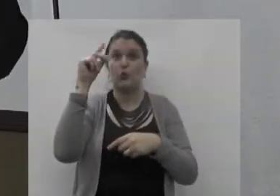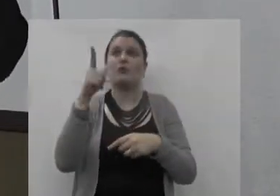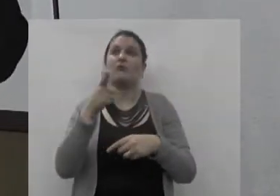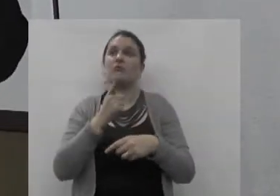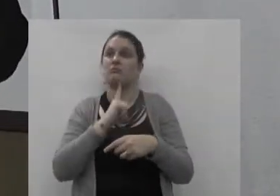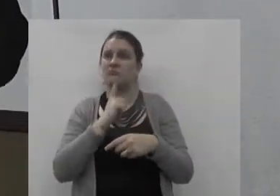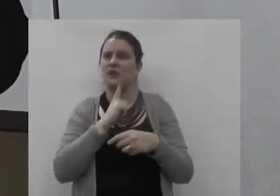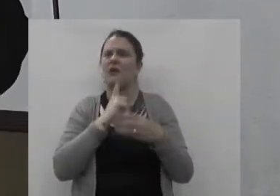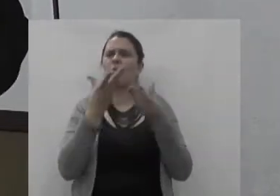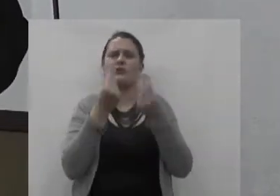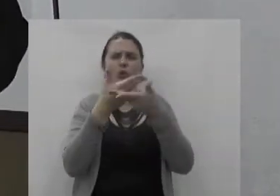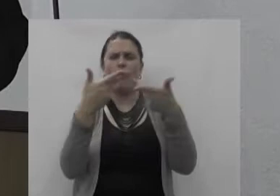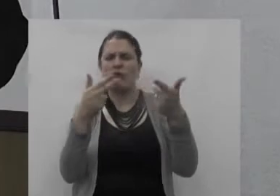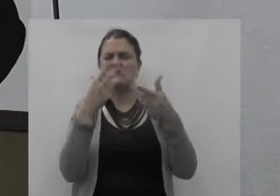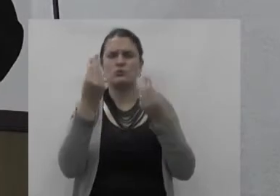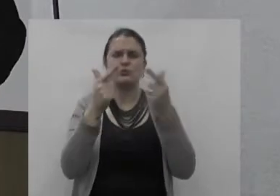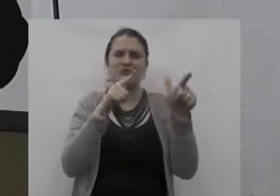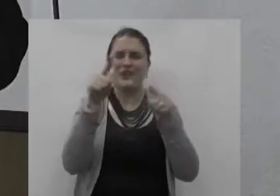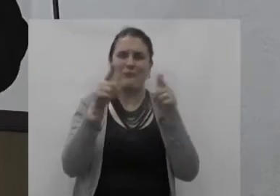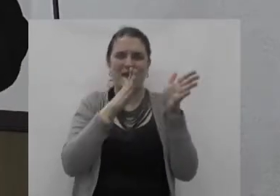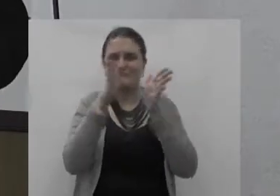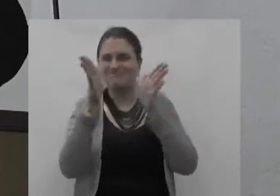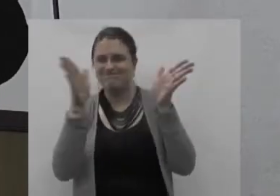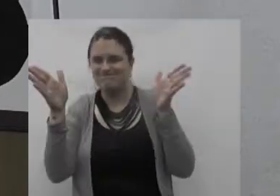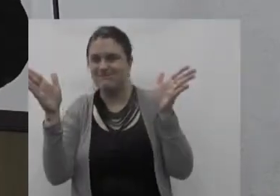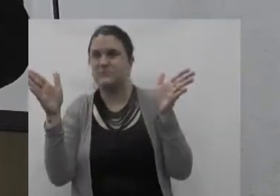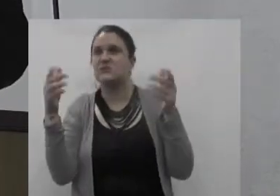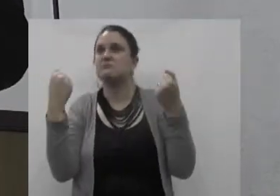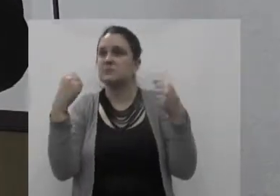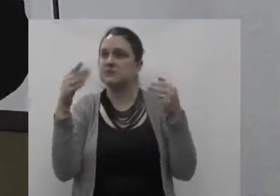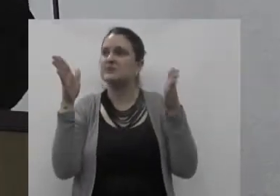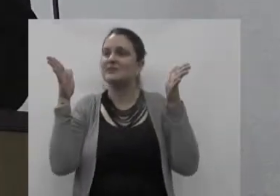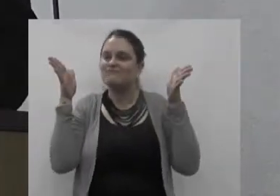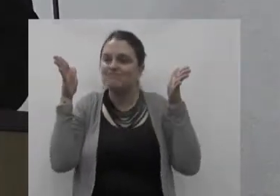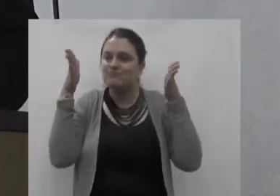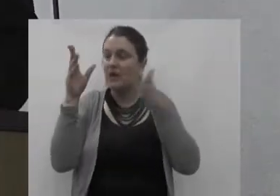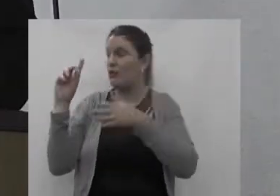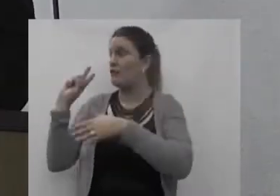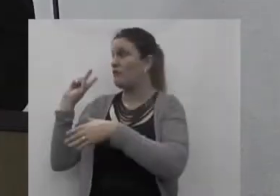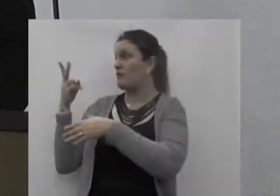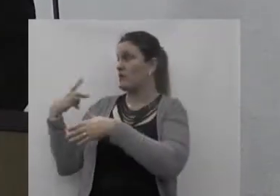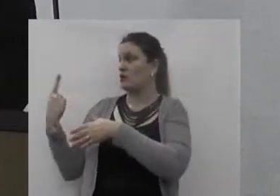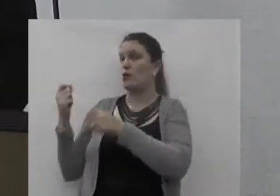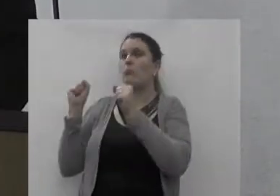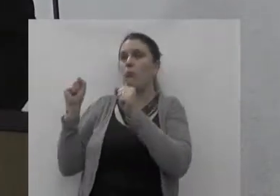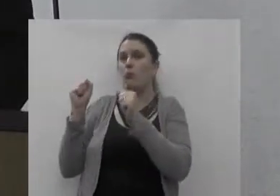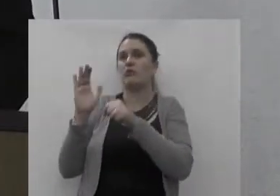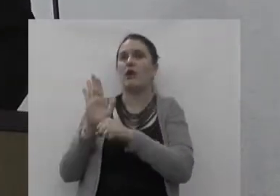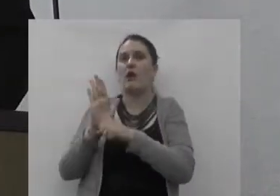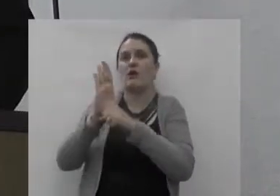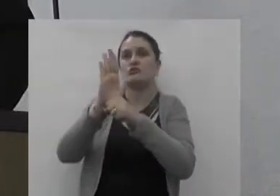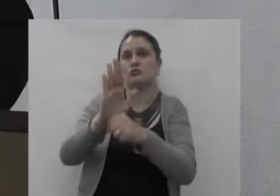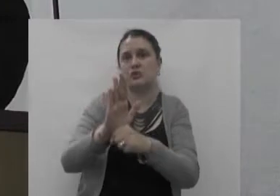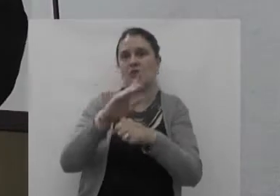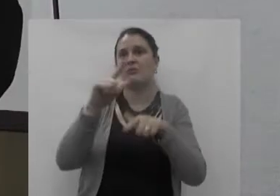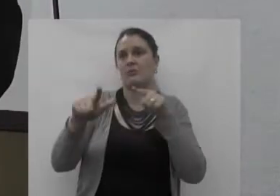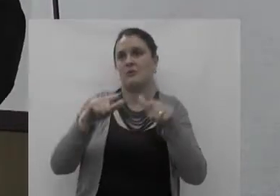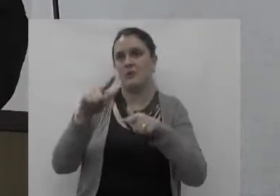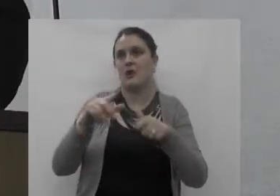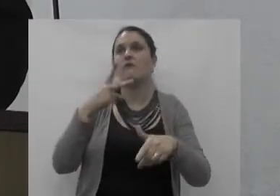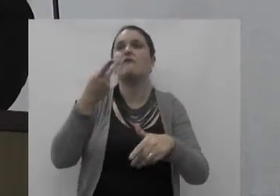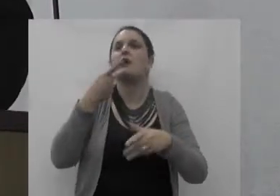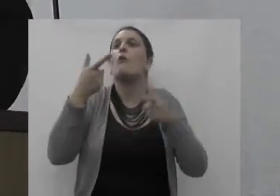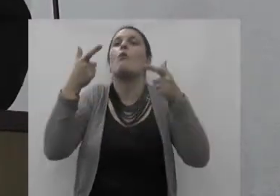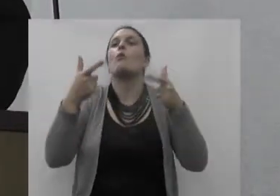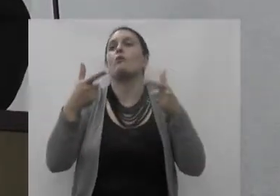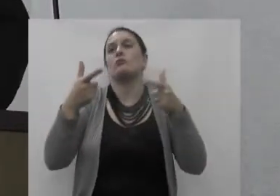assoberbado de trabalho, então não custa nada nós, vereadores, poder auxiliar nesse trabalho de dizer